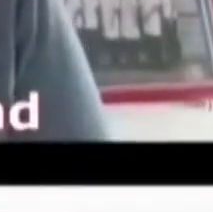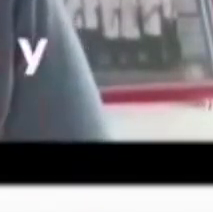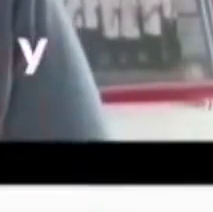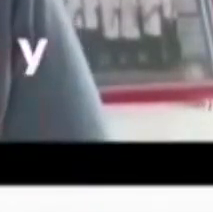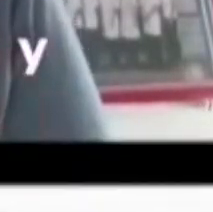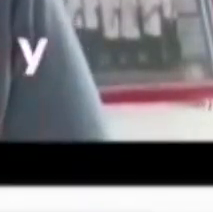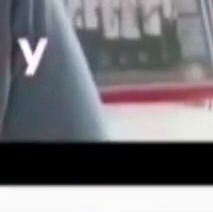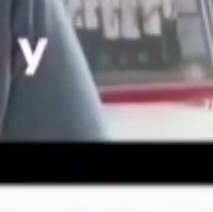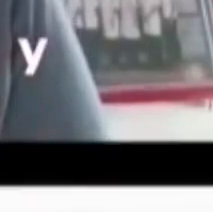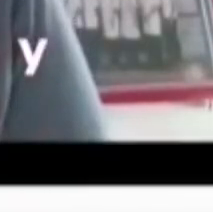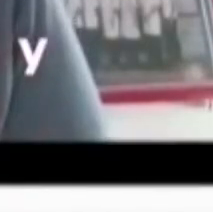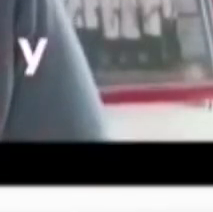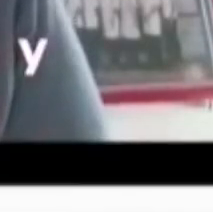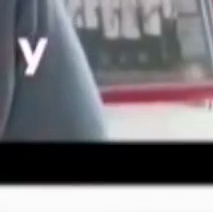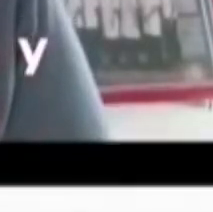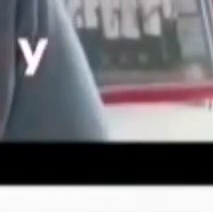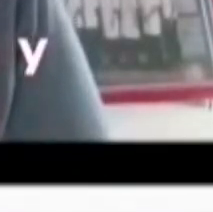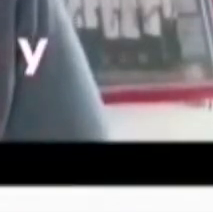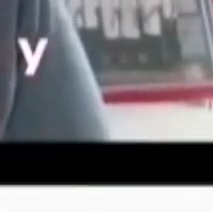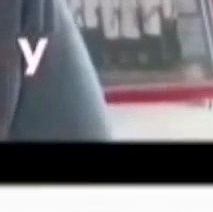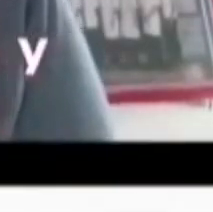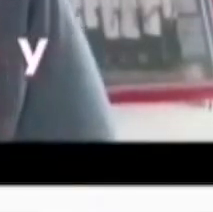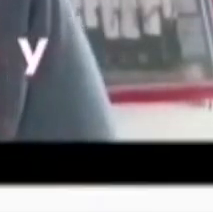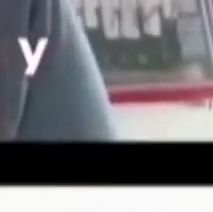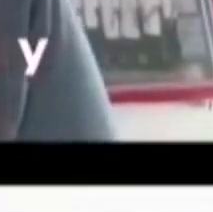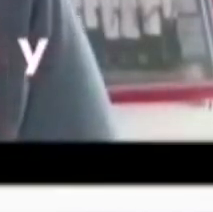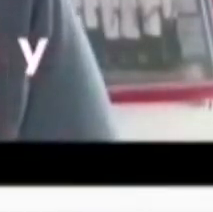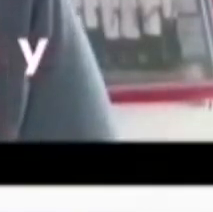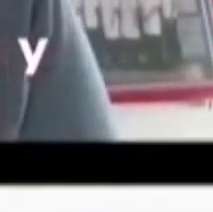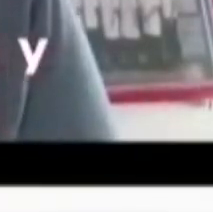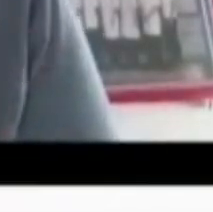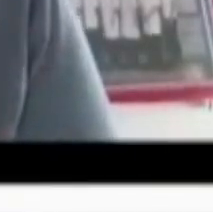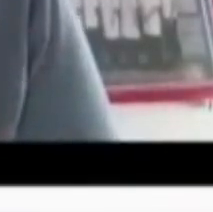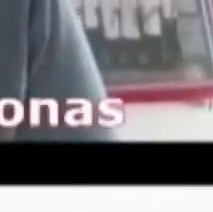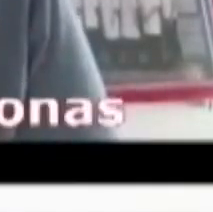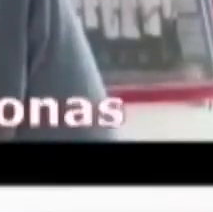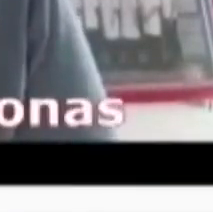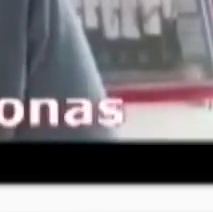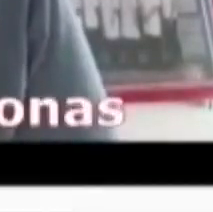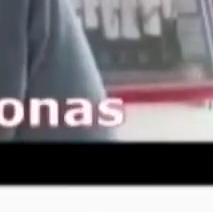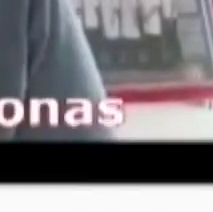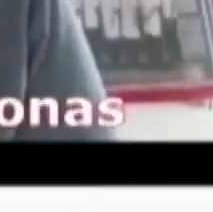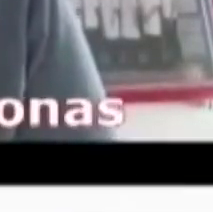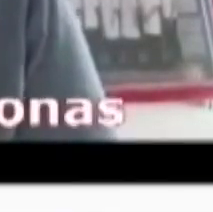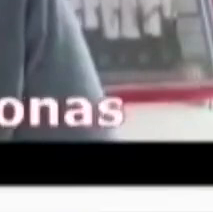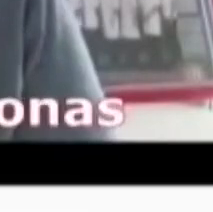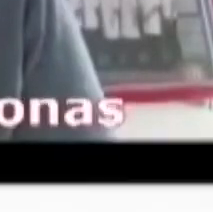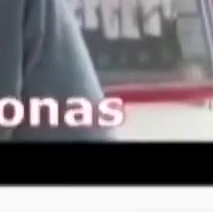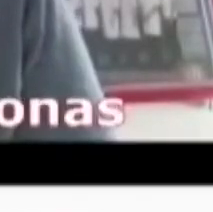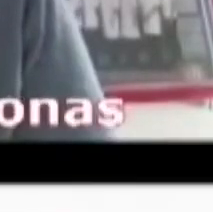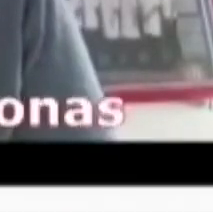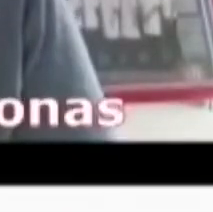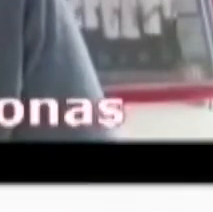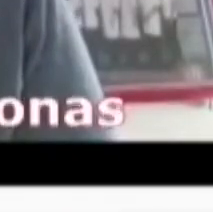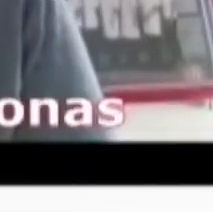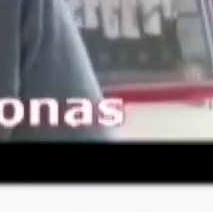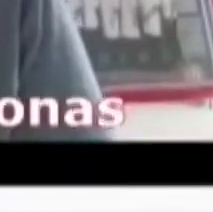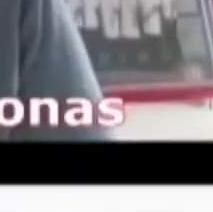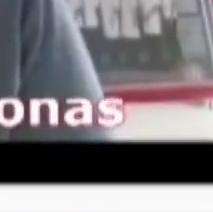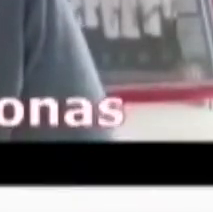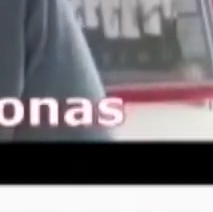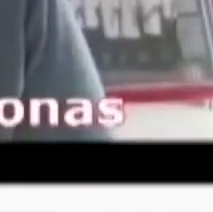solidariedade, com coragem, destemor, desprendimento, na medida que estão